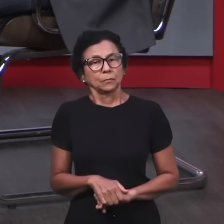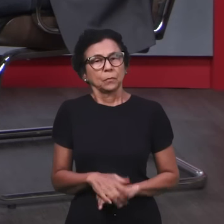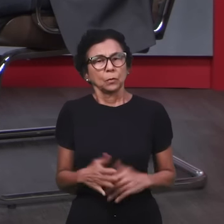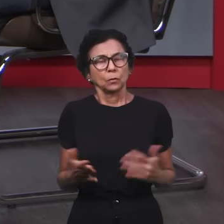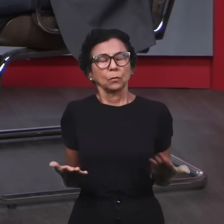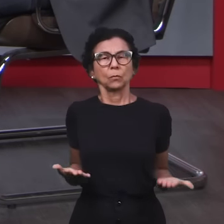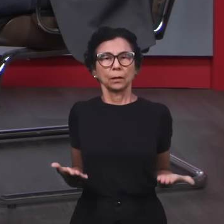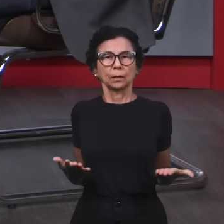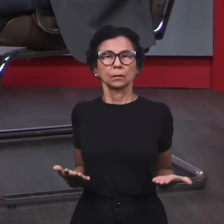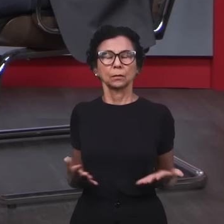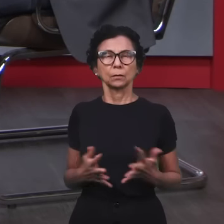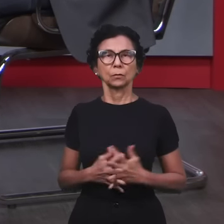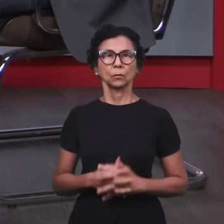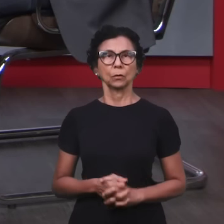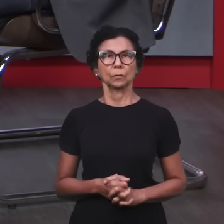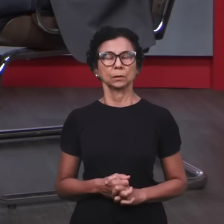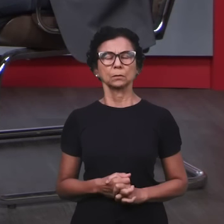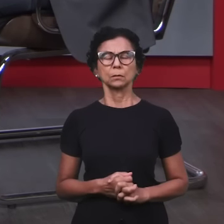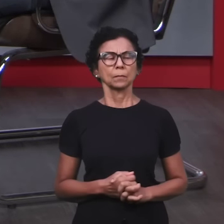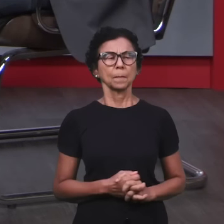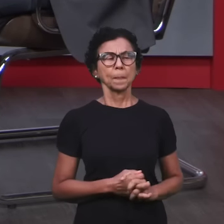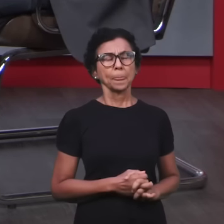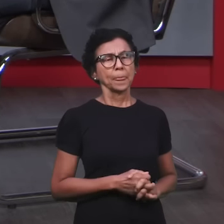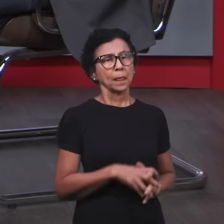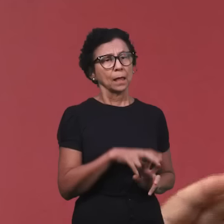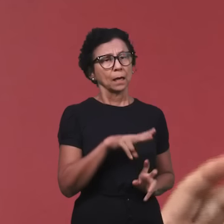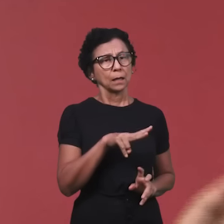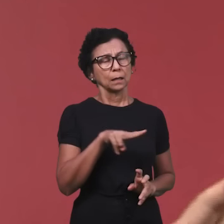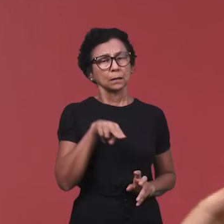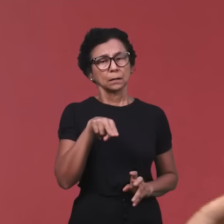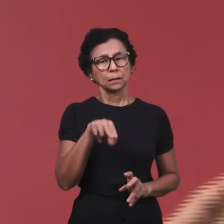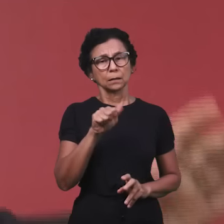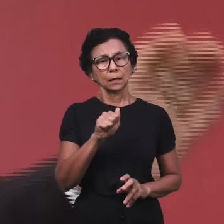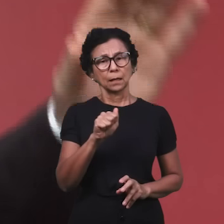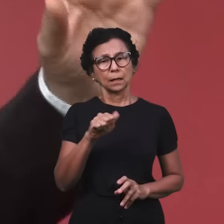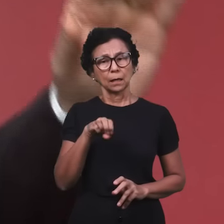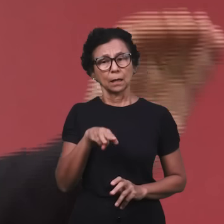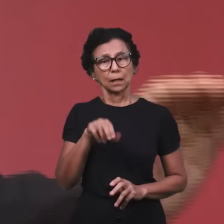Por que estão querendo os meus presentes agora? Mas Naamã, o Senhor deu uma